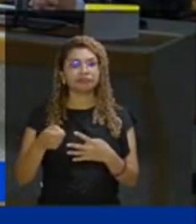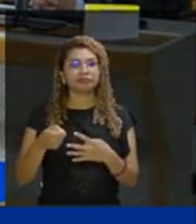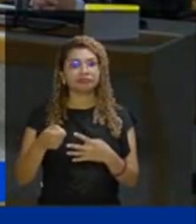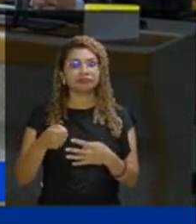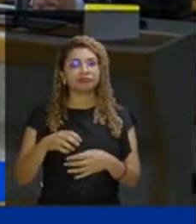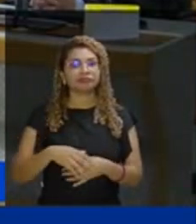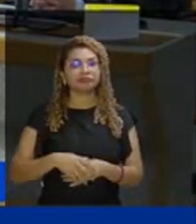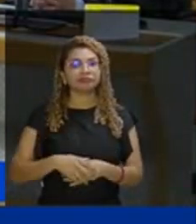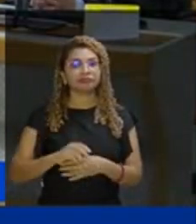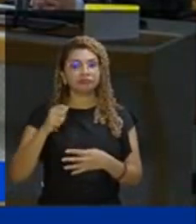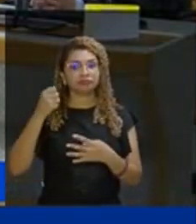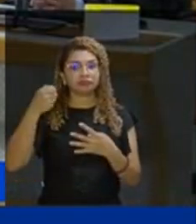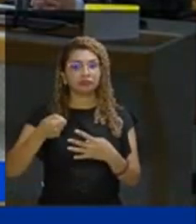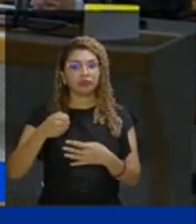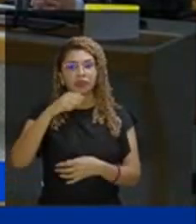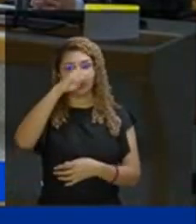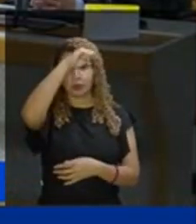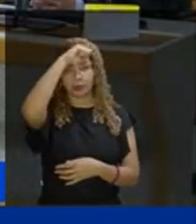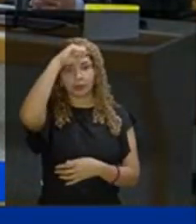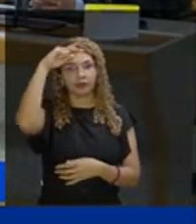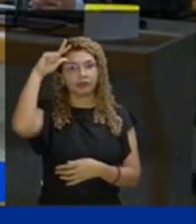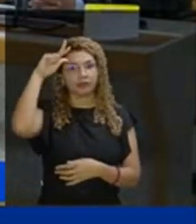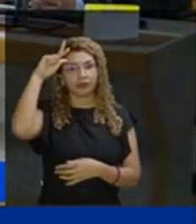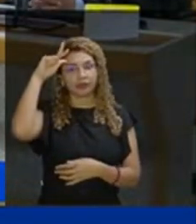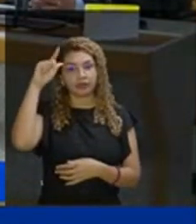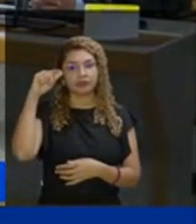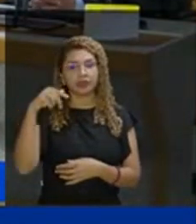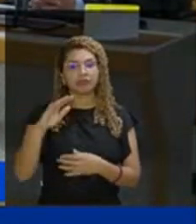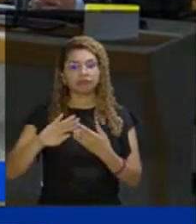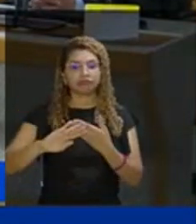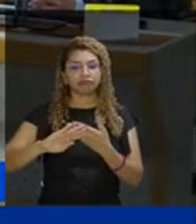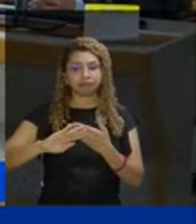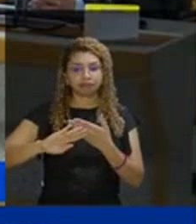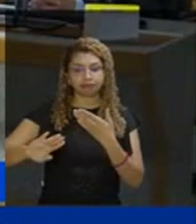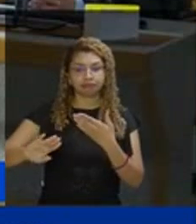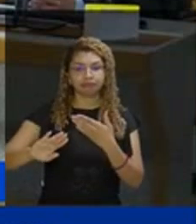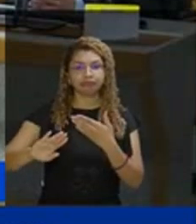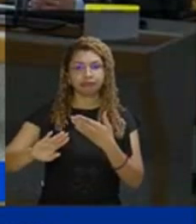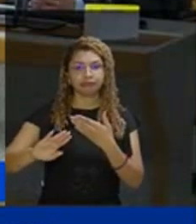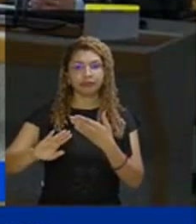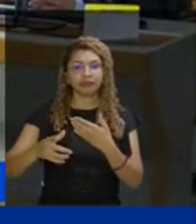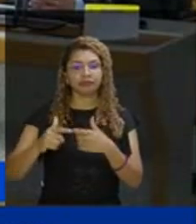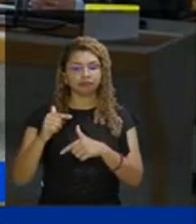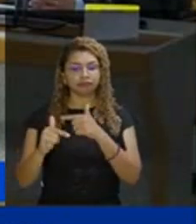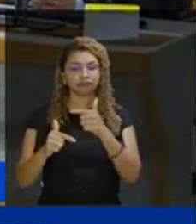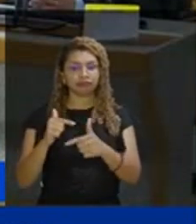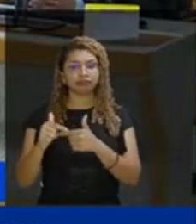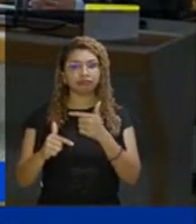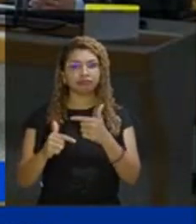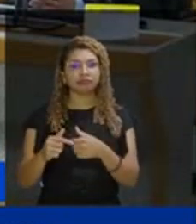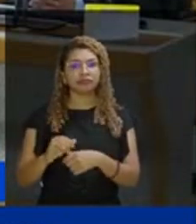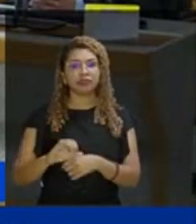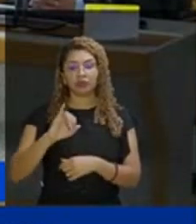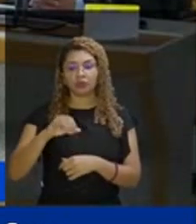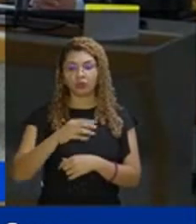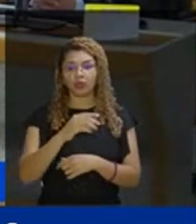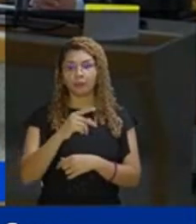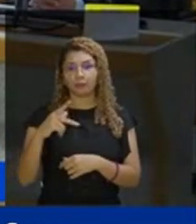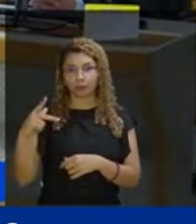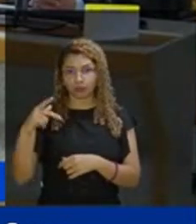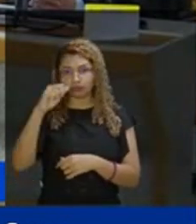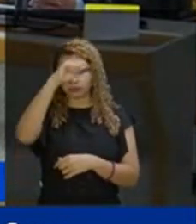prefeito de Oiapoque. Uma das medidas foi essa. Então, ingressou agora há pouco um